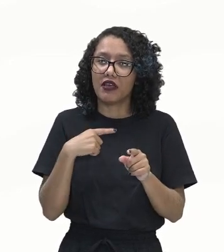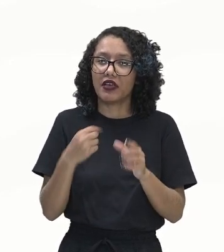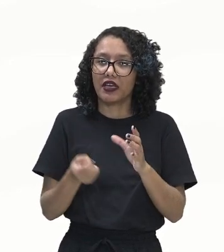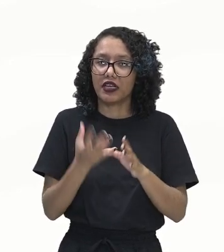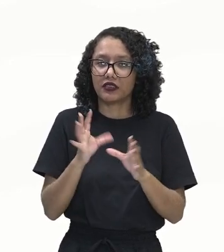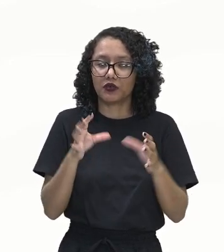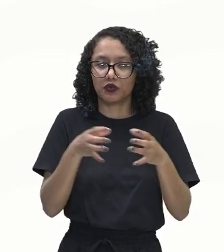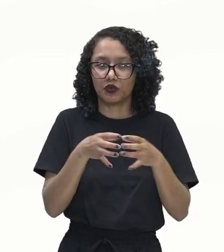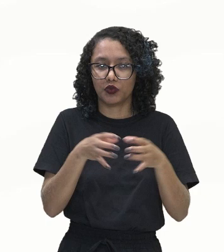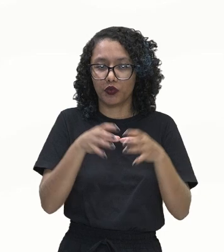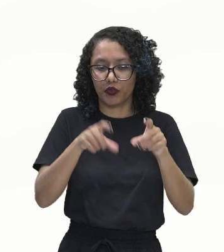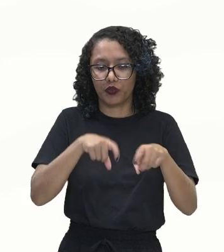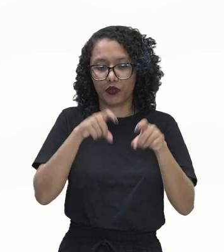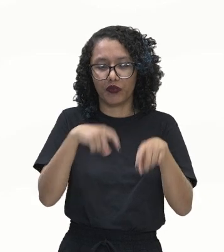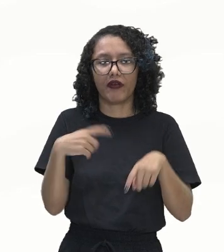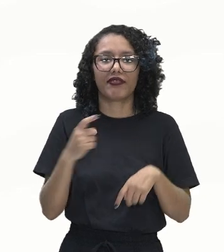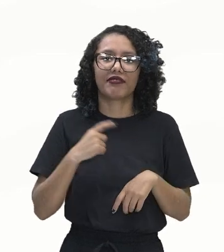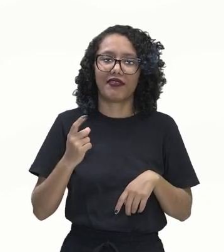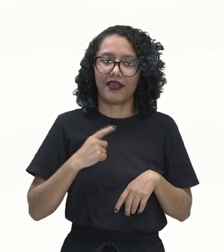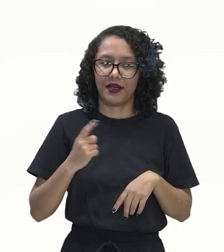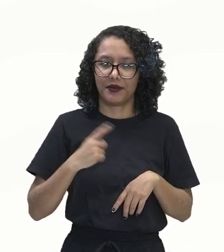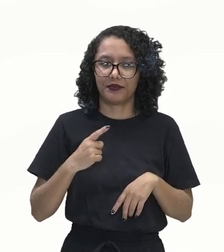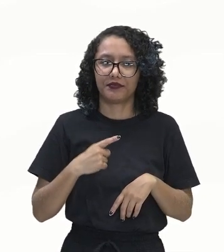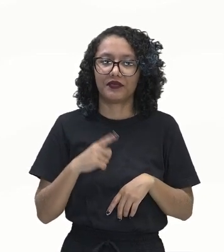camponesas. A gente observa